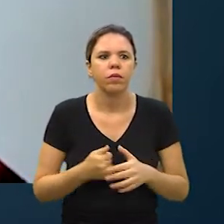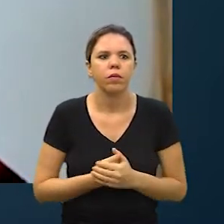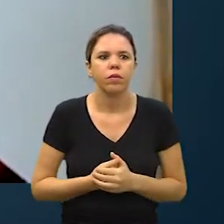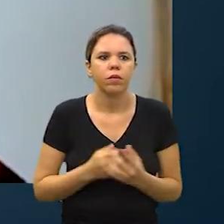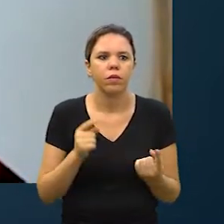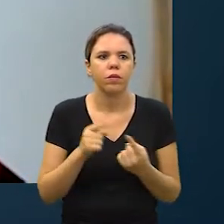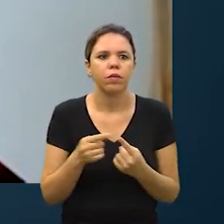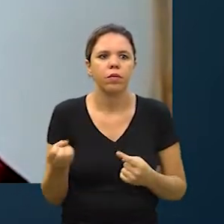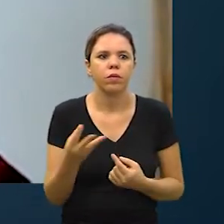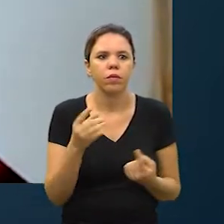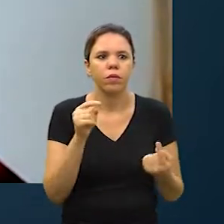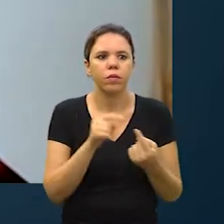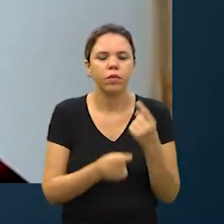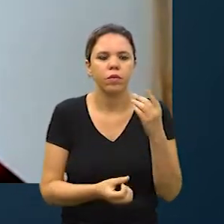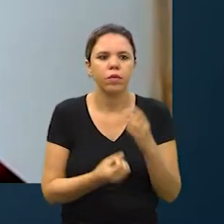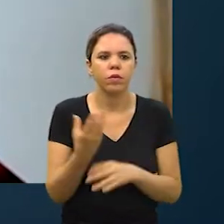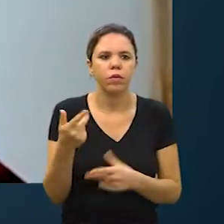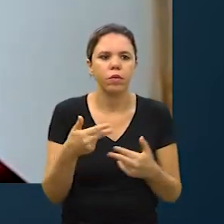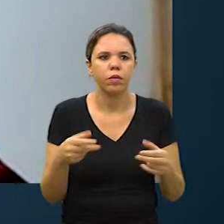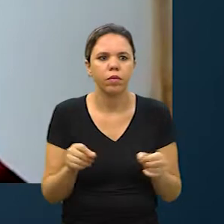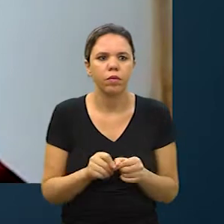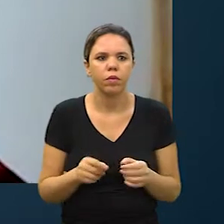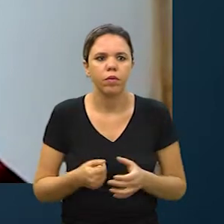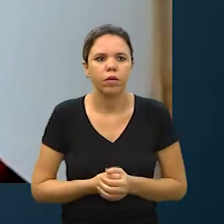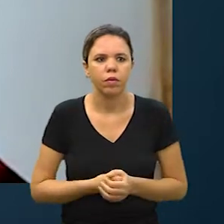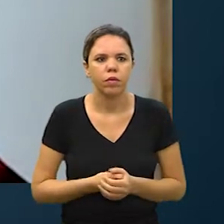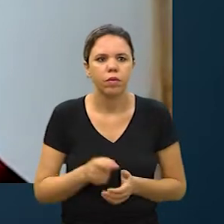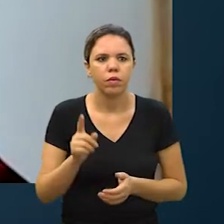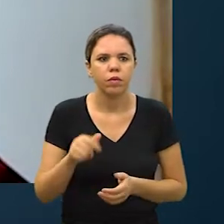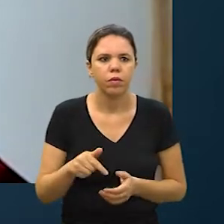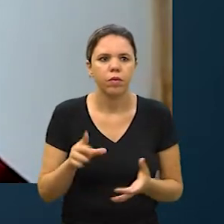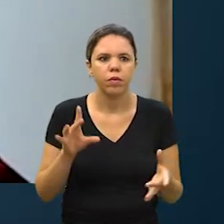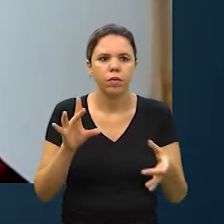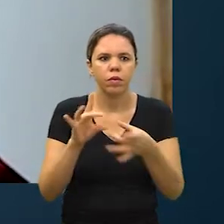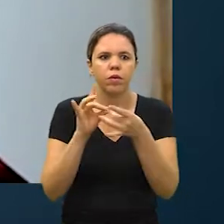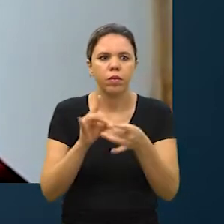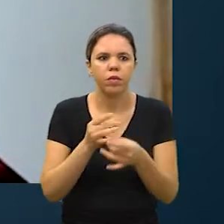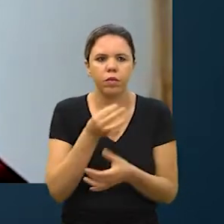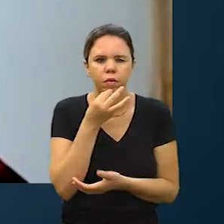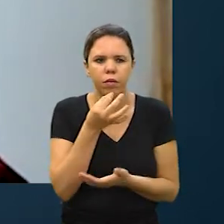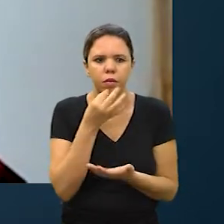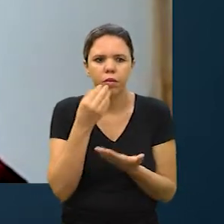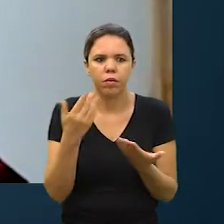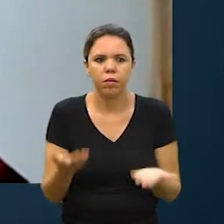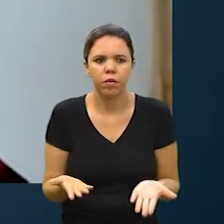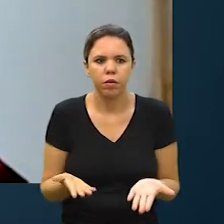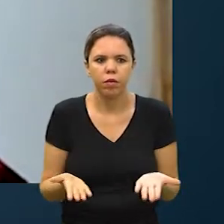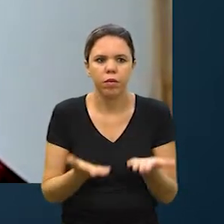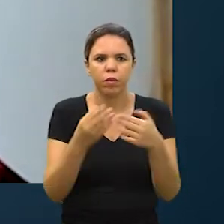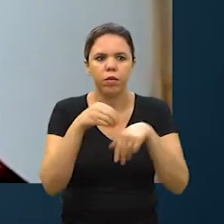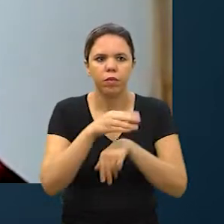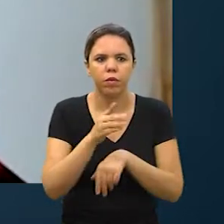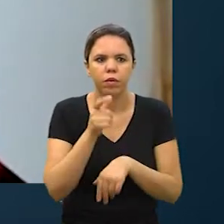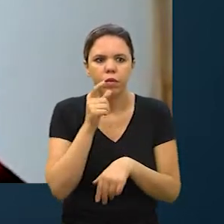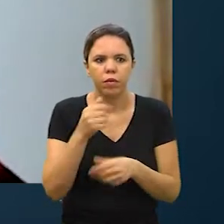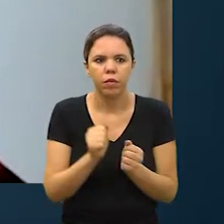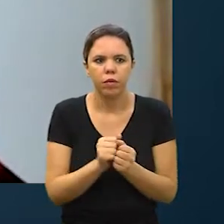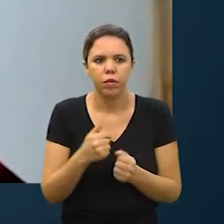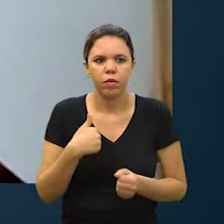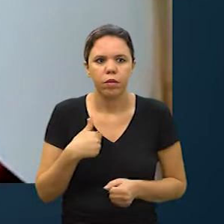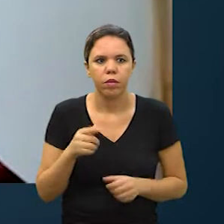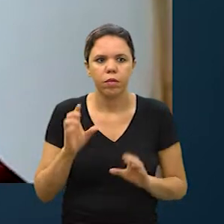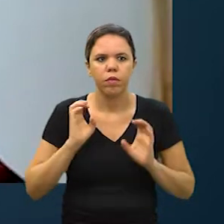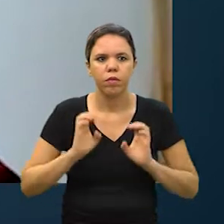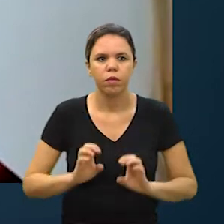trabalha a atingir novos objetivos, a criar novas coisas, né? E isso está ligado, na minha opinião, e eu levo muito essa palavra comigo,